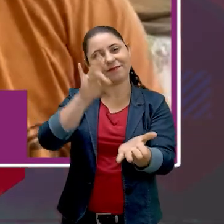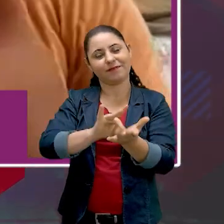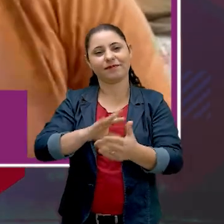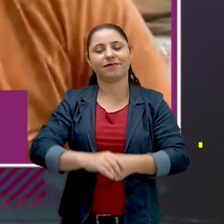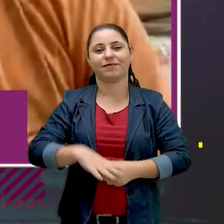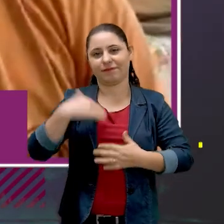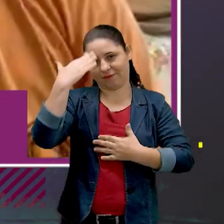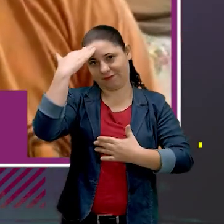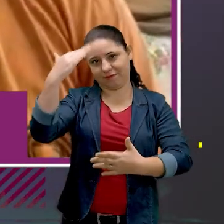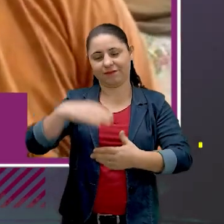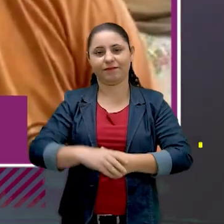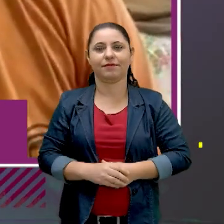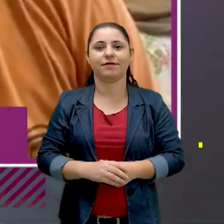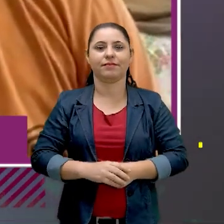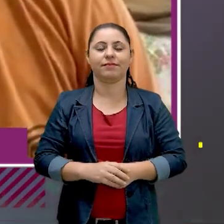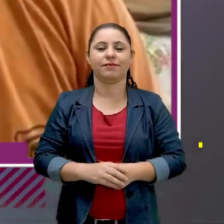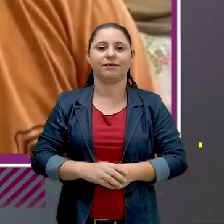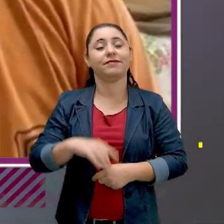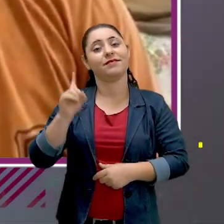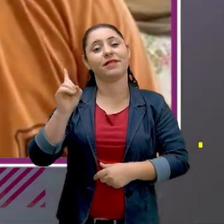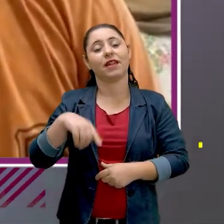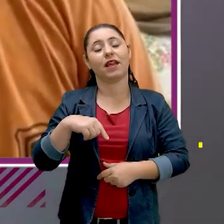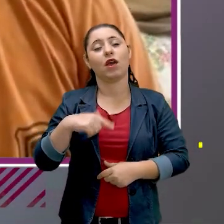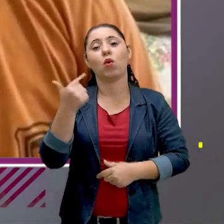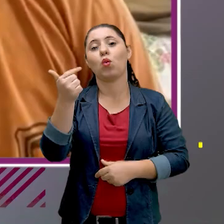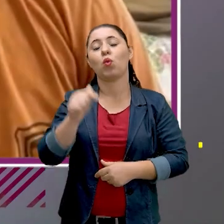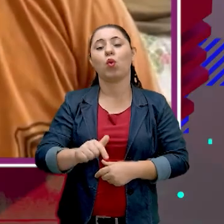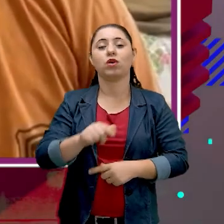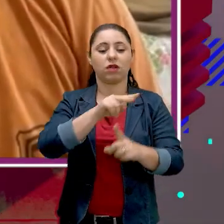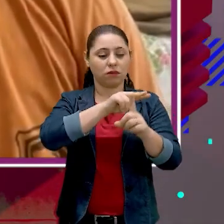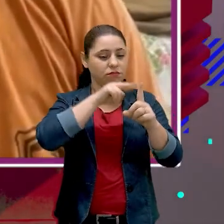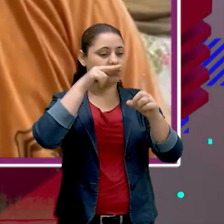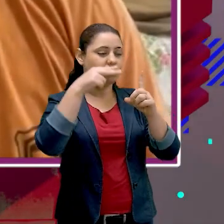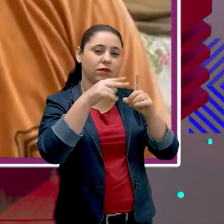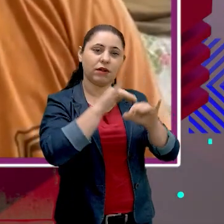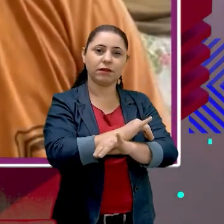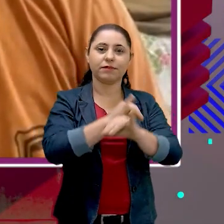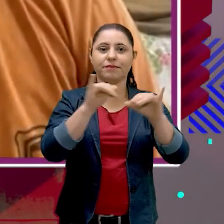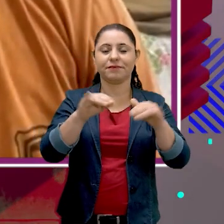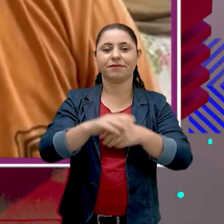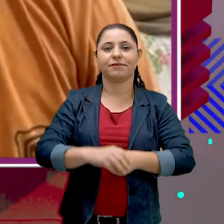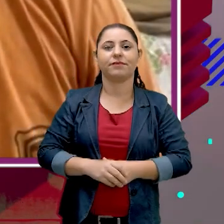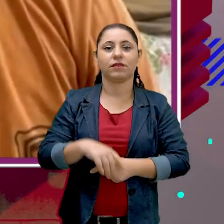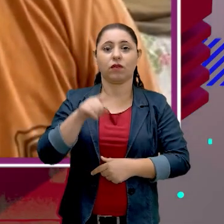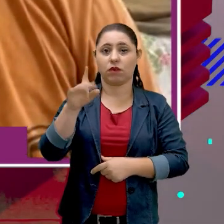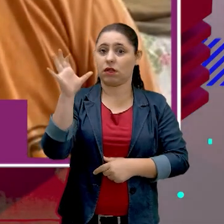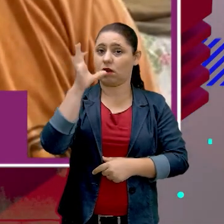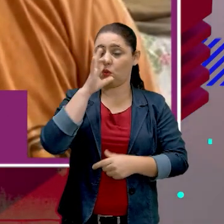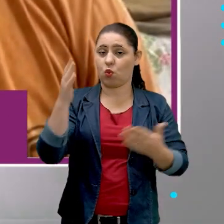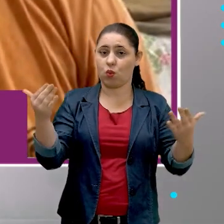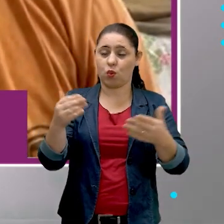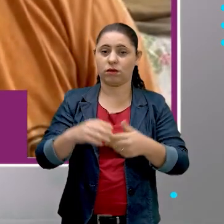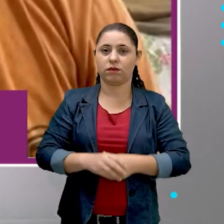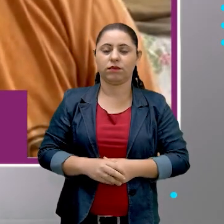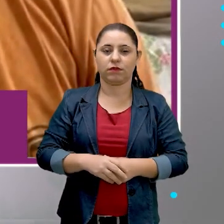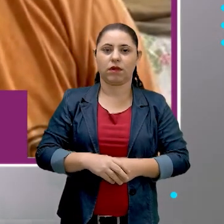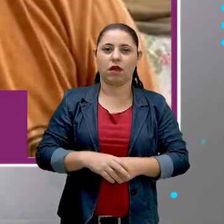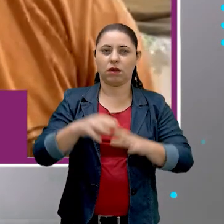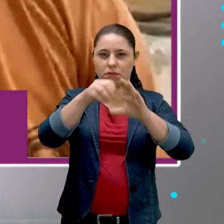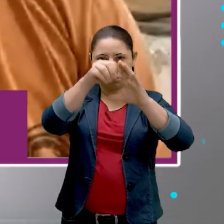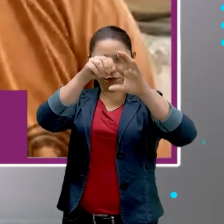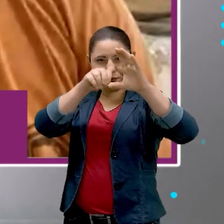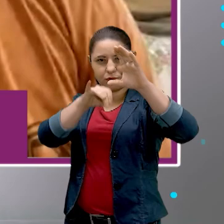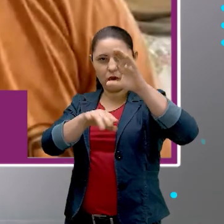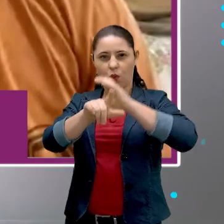Obrigada mesmo. Obrigado mesmo também. Bom, e essa foi mais uma edição do programa Perspectiva. Você que está nos acompanhando, não